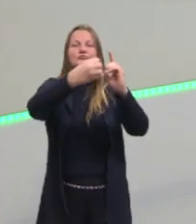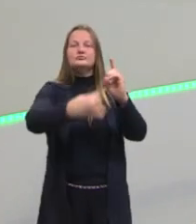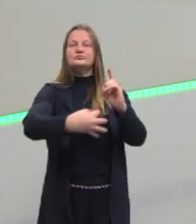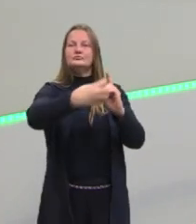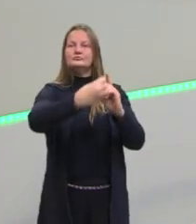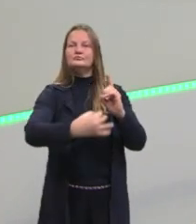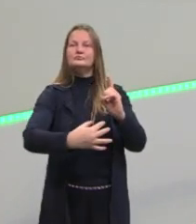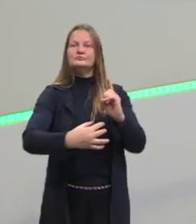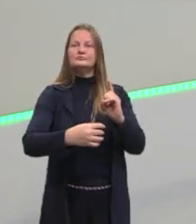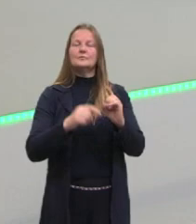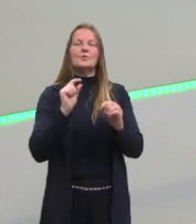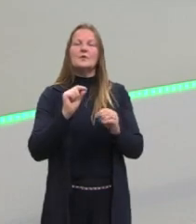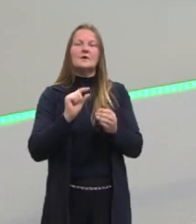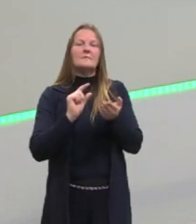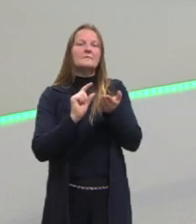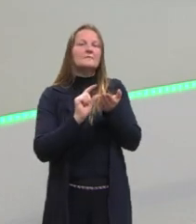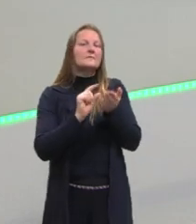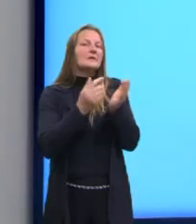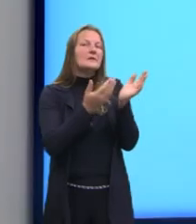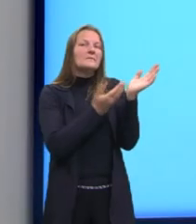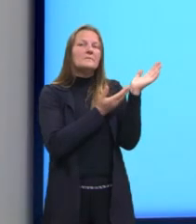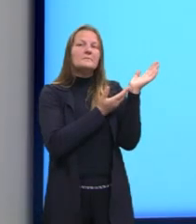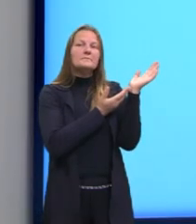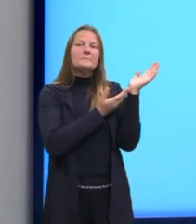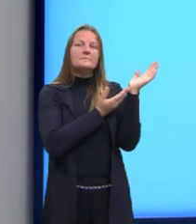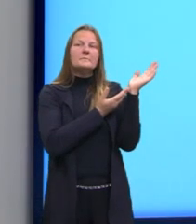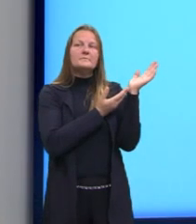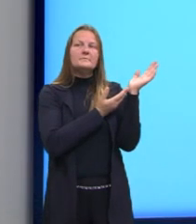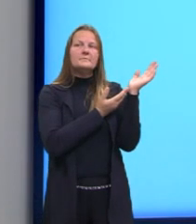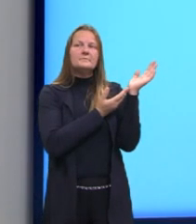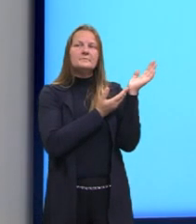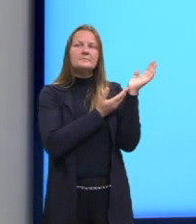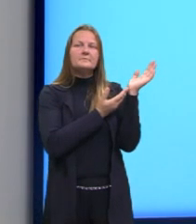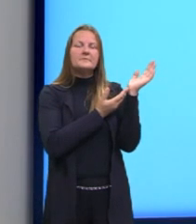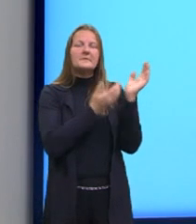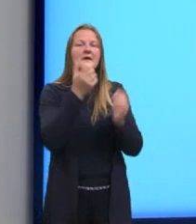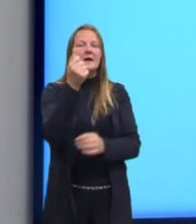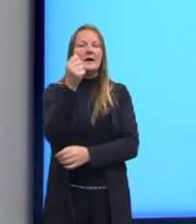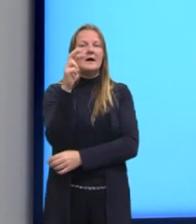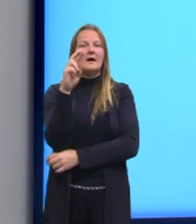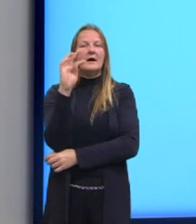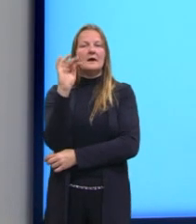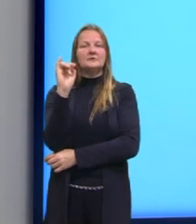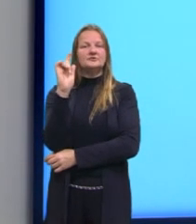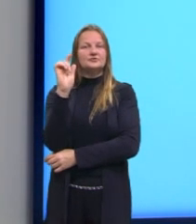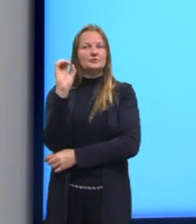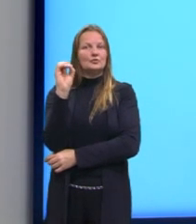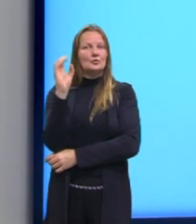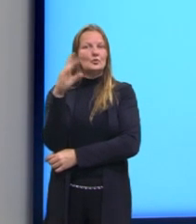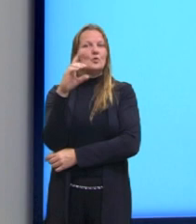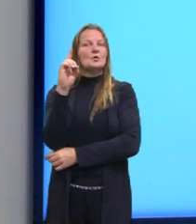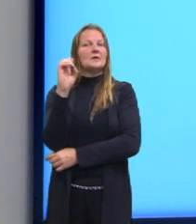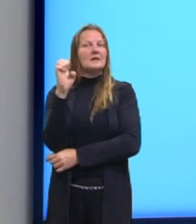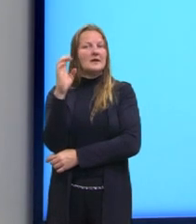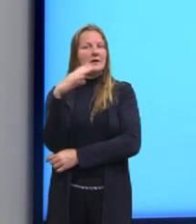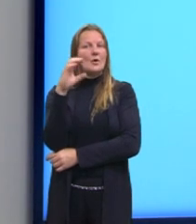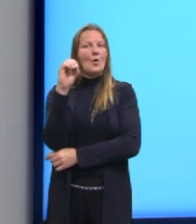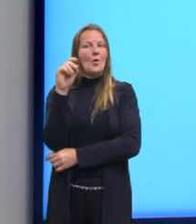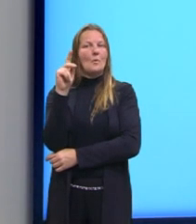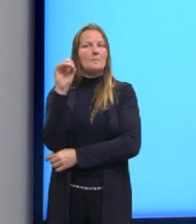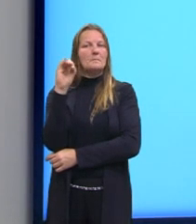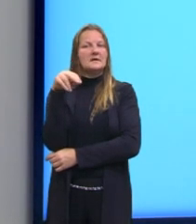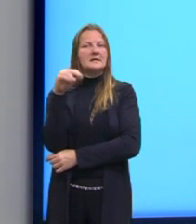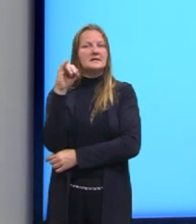de artigo de opinião. Por que que eu trago o artigo de opinião? Lá quando eu falo em gêneros textuais, eu falo